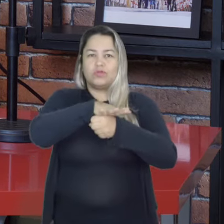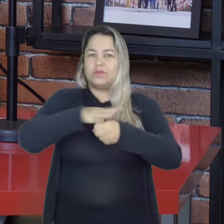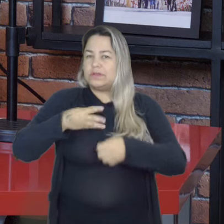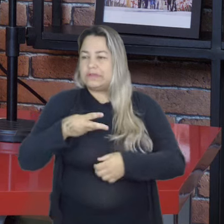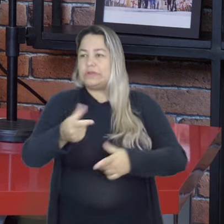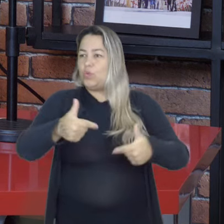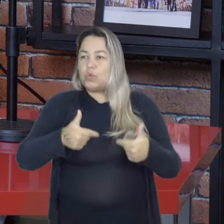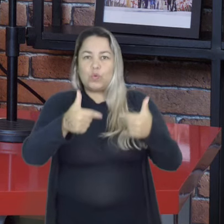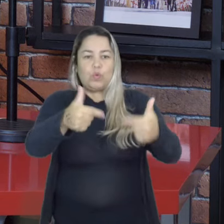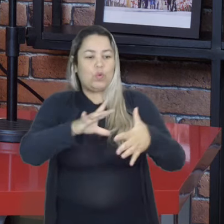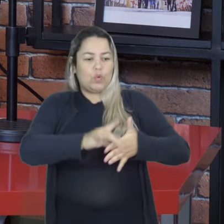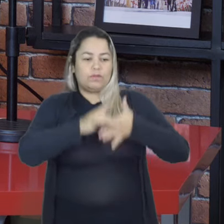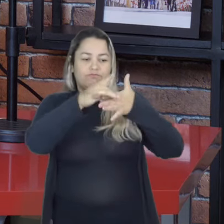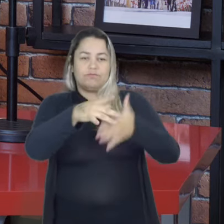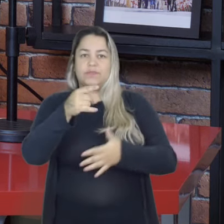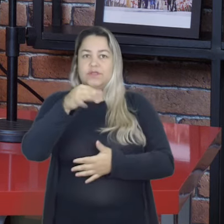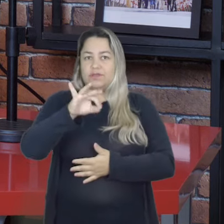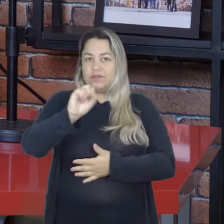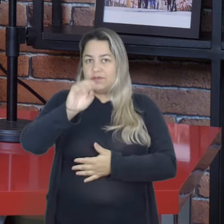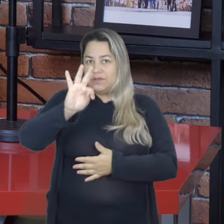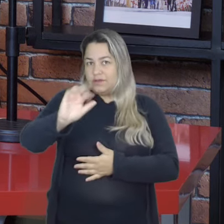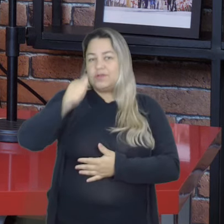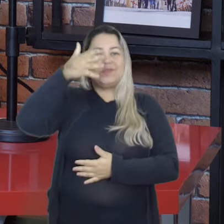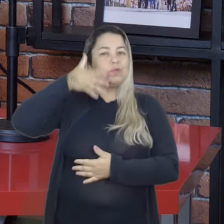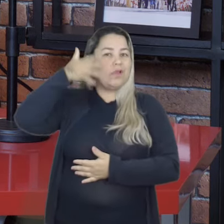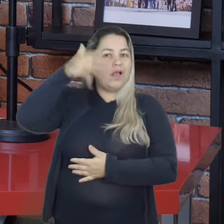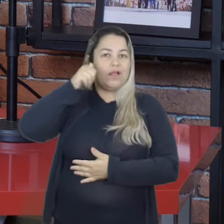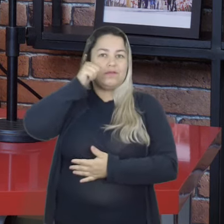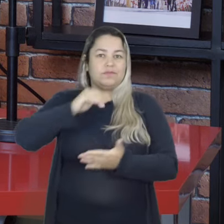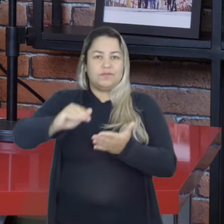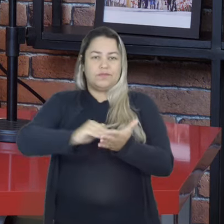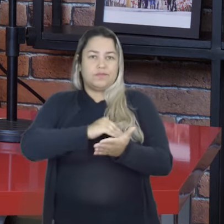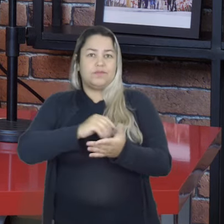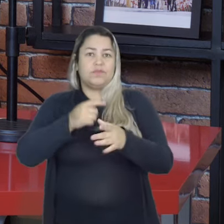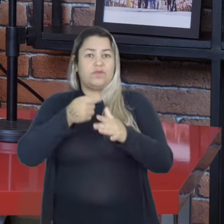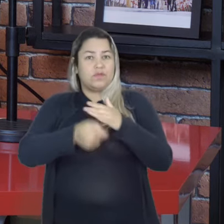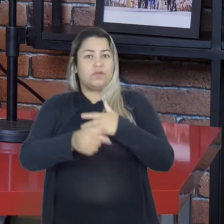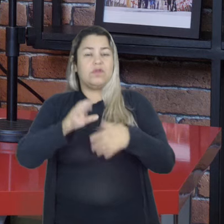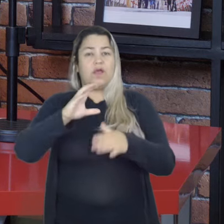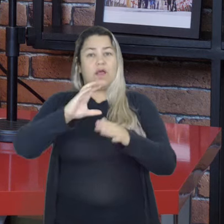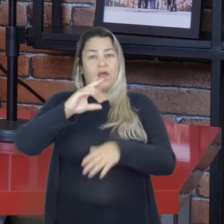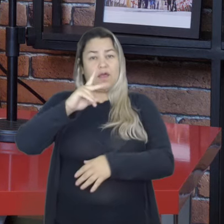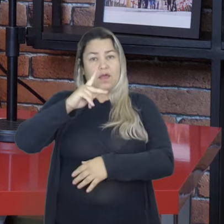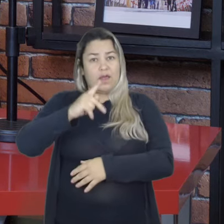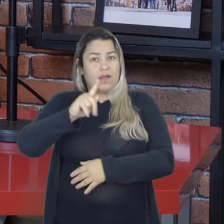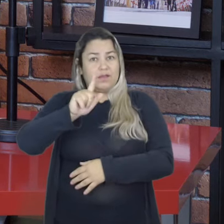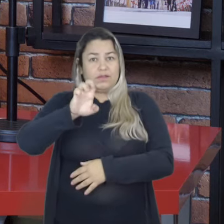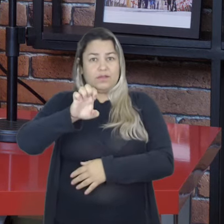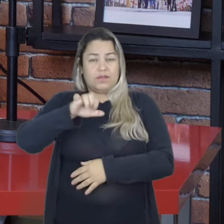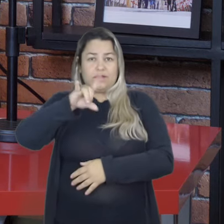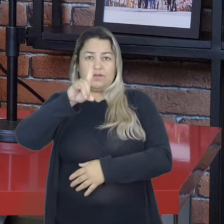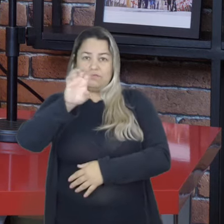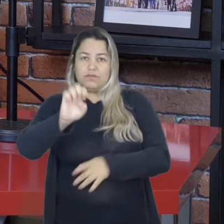por centenas de militantes, parlamentares e lideranças petistas. Em seu discurso, a secretária de Planejamento e Finanças do partido, Gleide